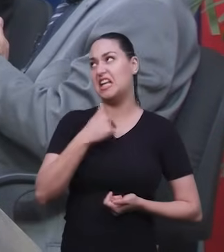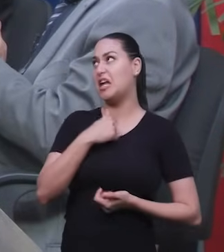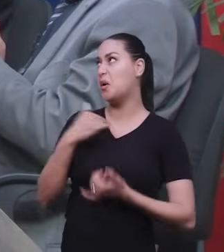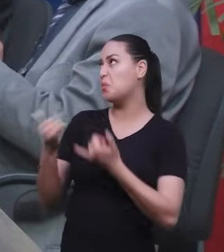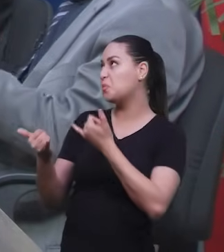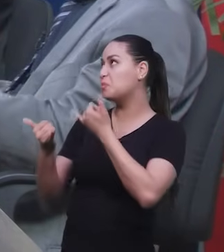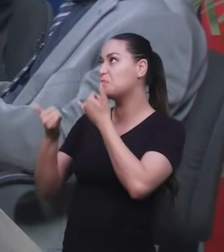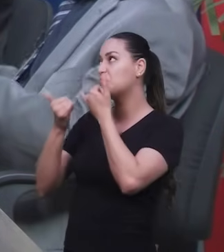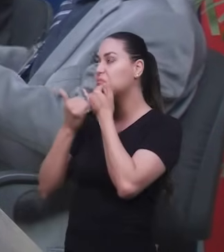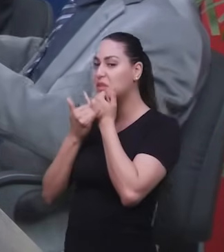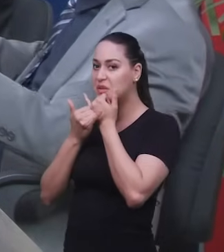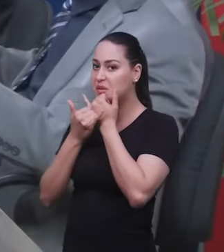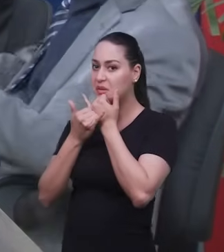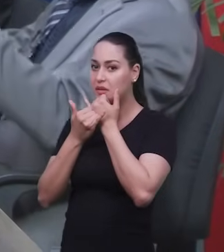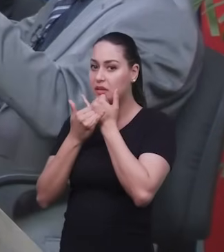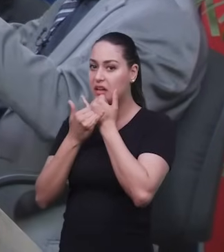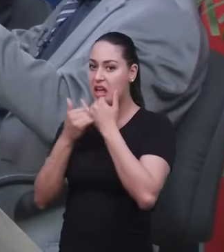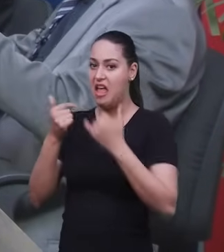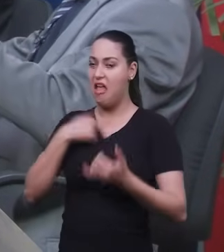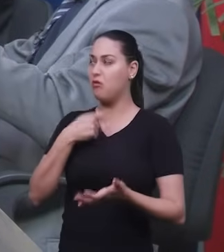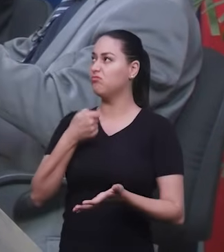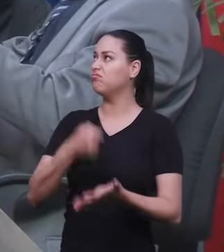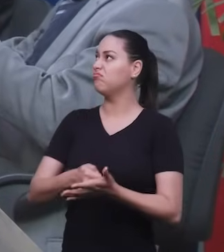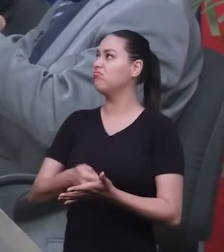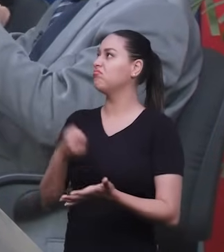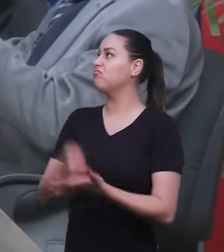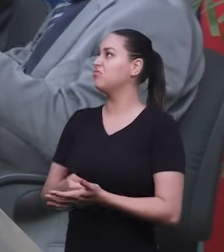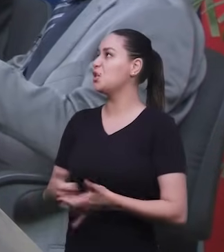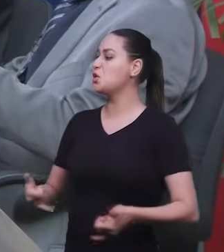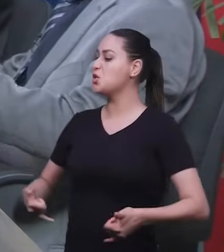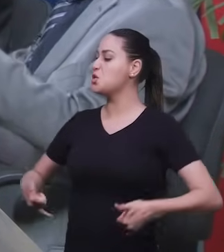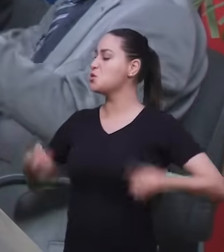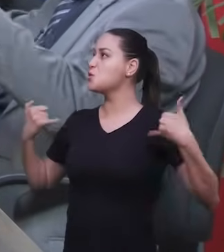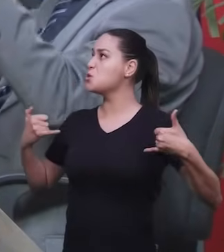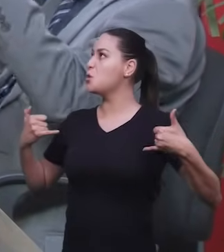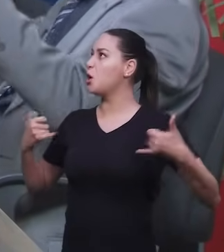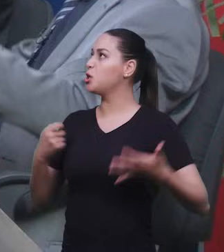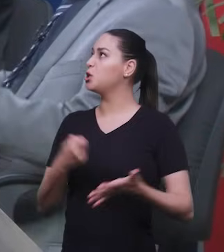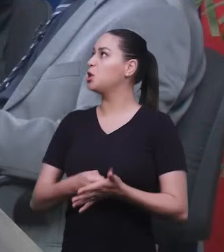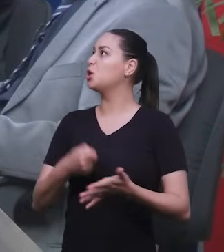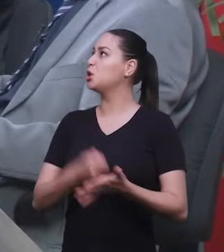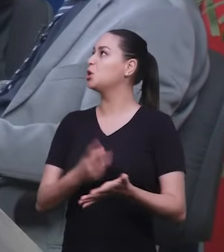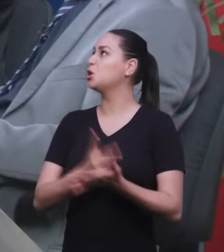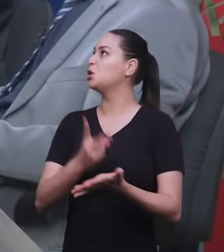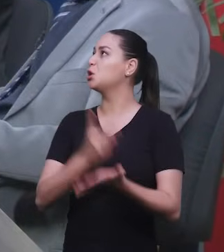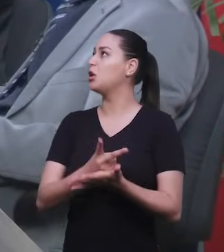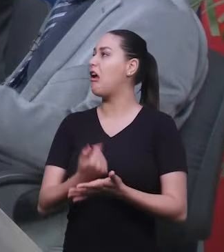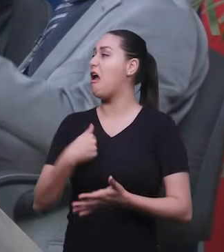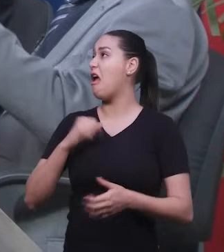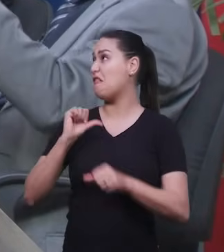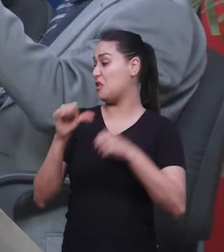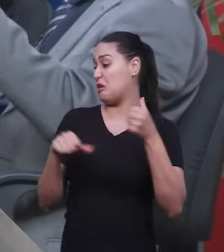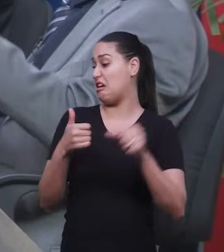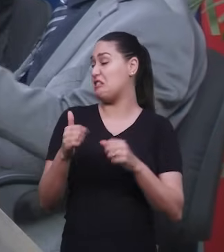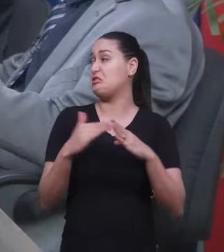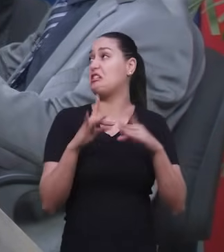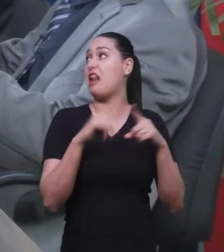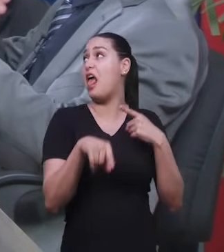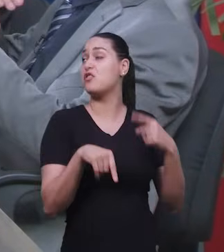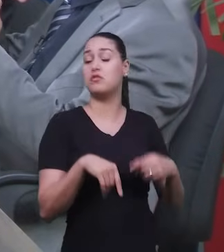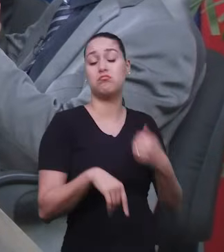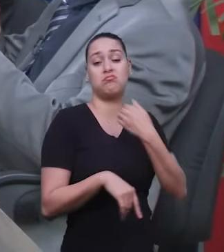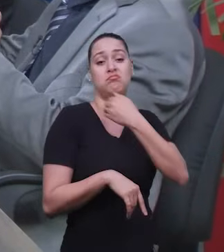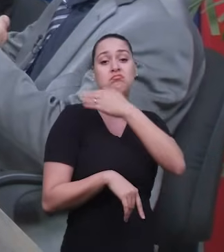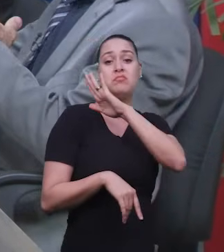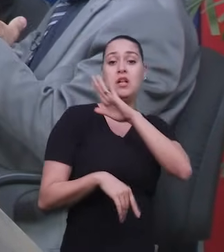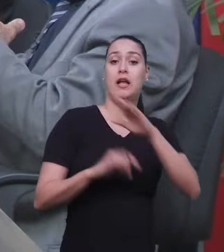e ceder, não, eu resisti. E aí, eu vou para uma outra igreja. Aí foi para outra igreja, e da